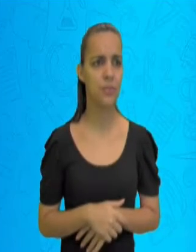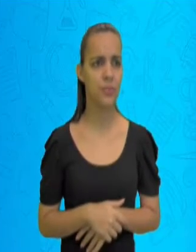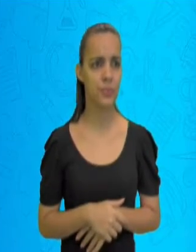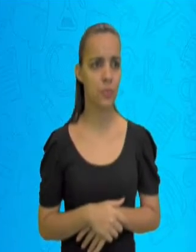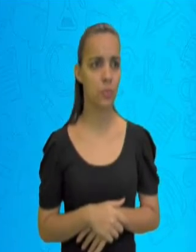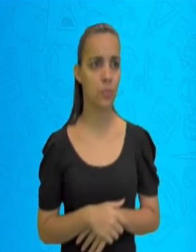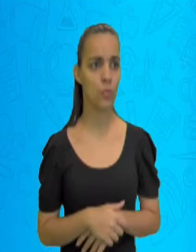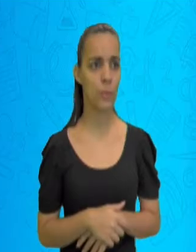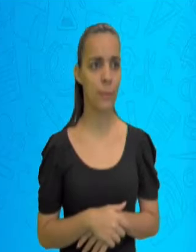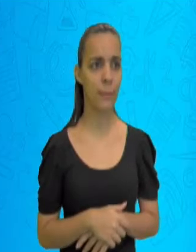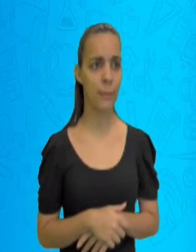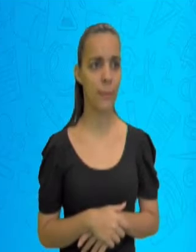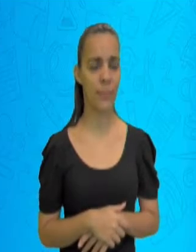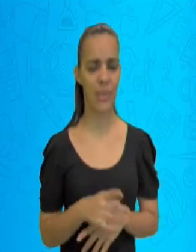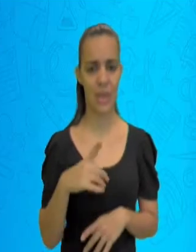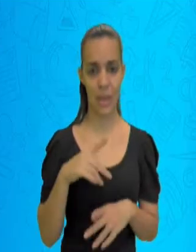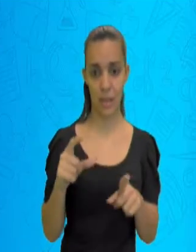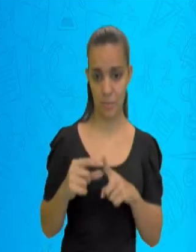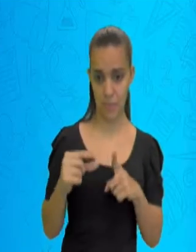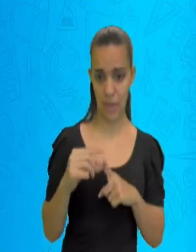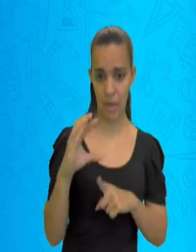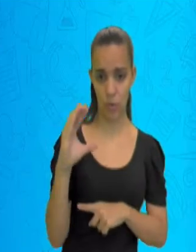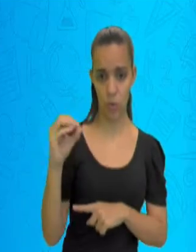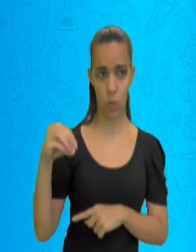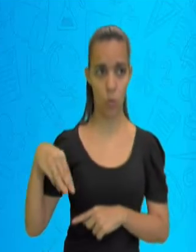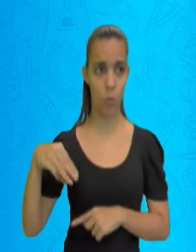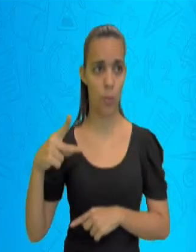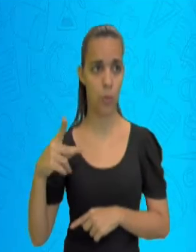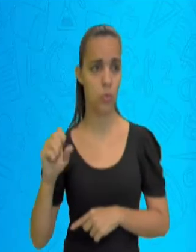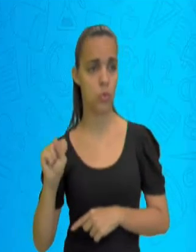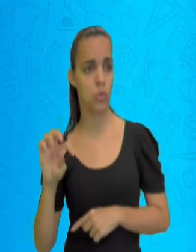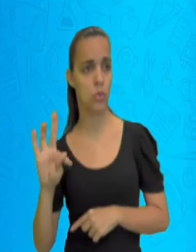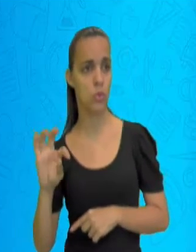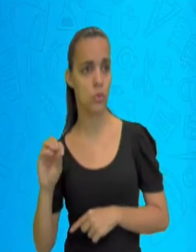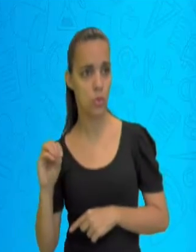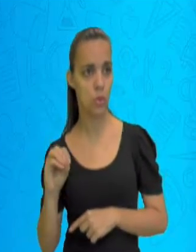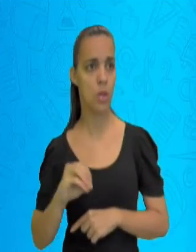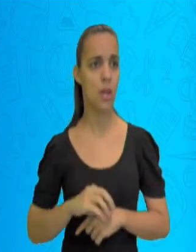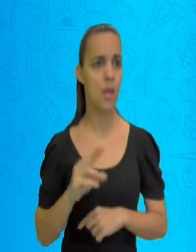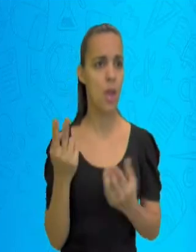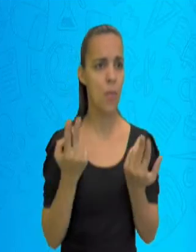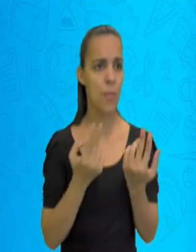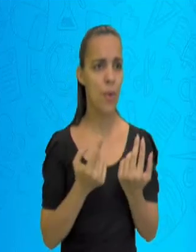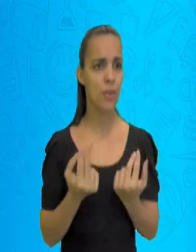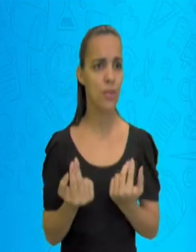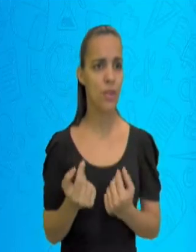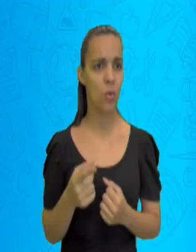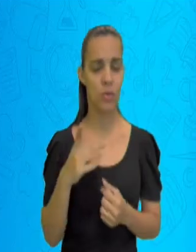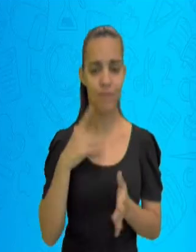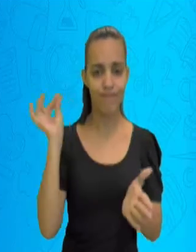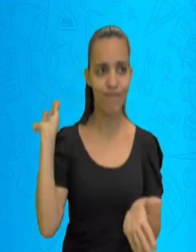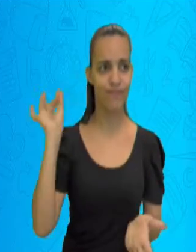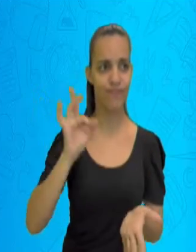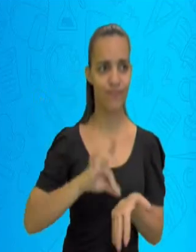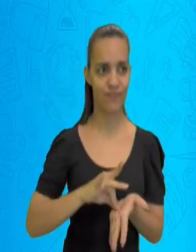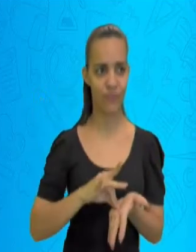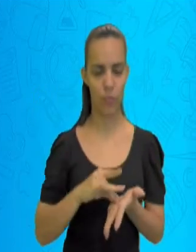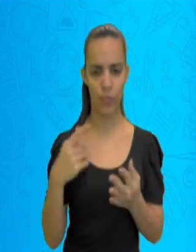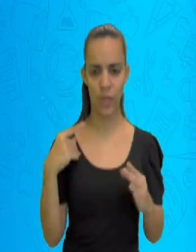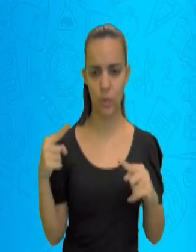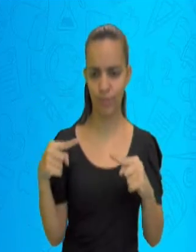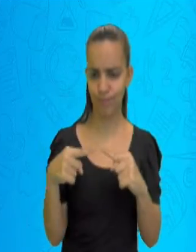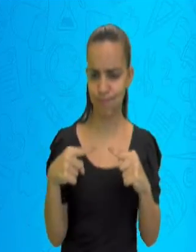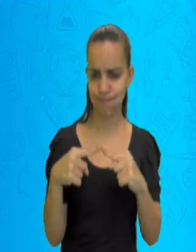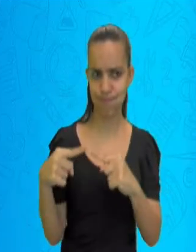Um composto é como se tivesse uma receita. Um composto, ele é originado da